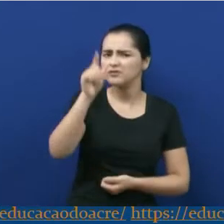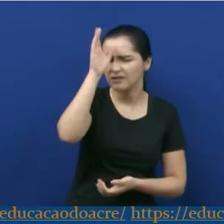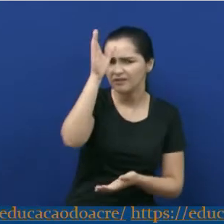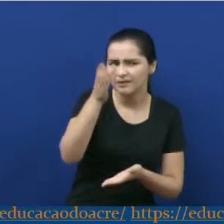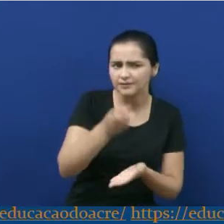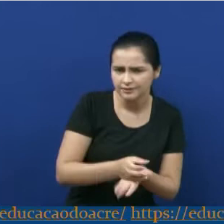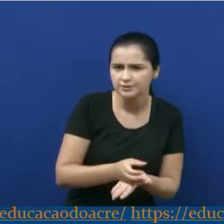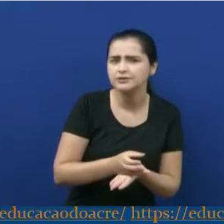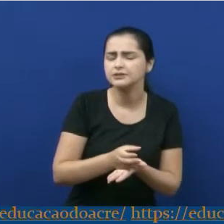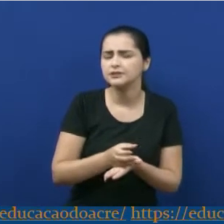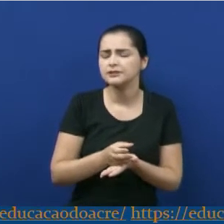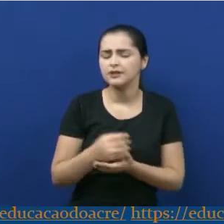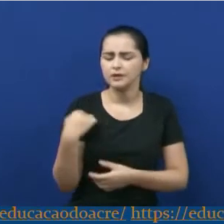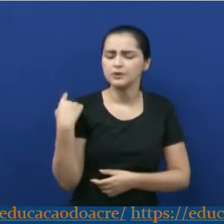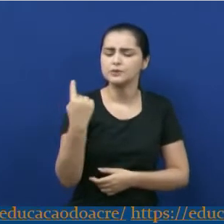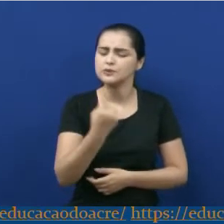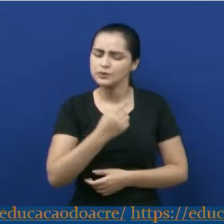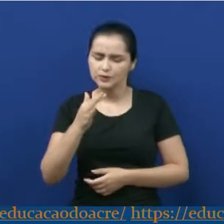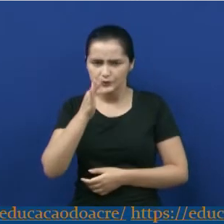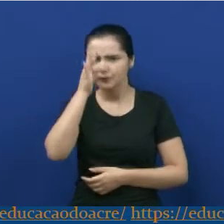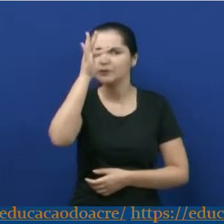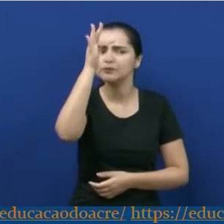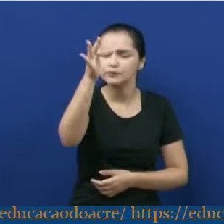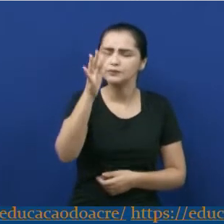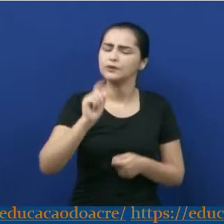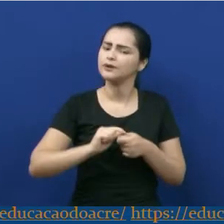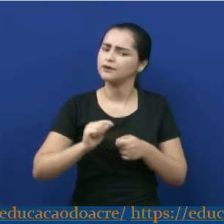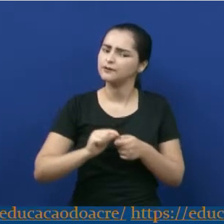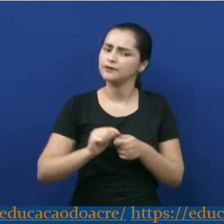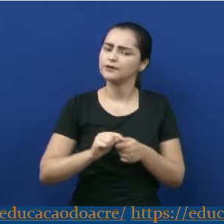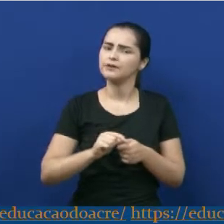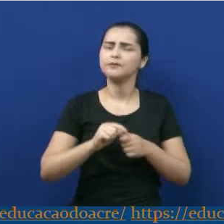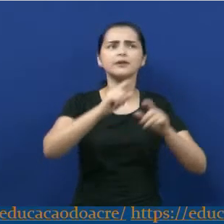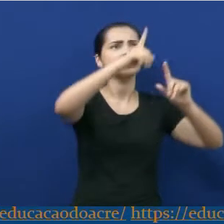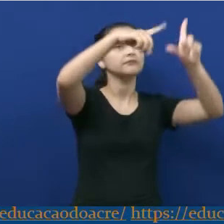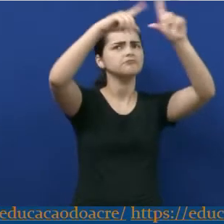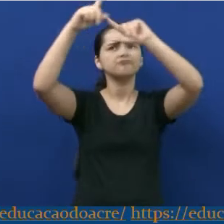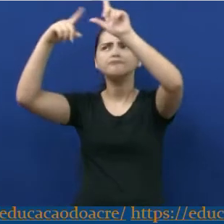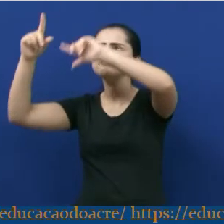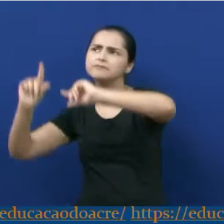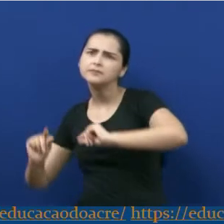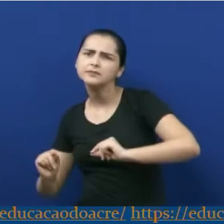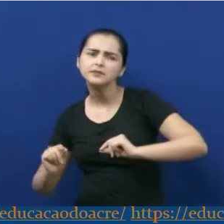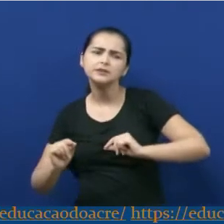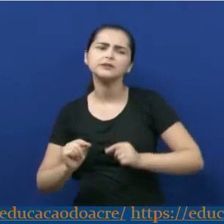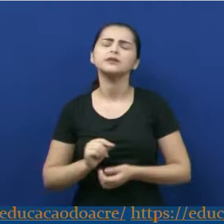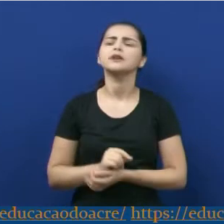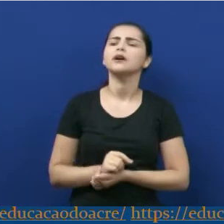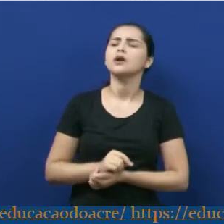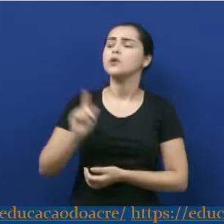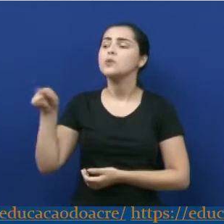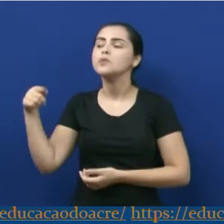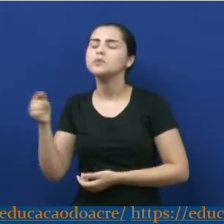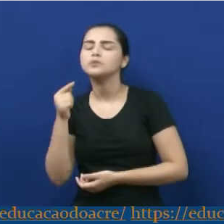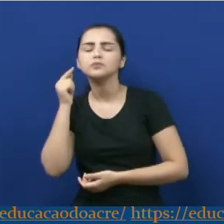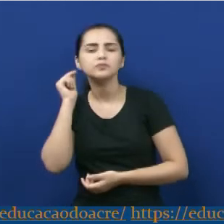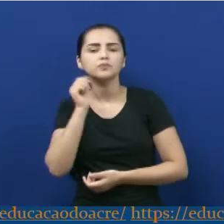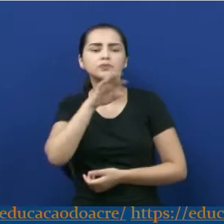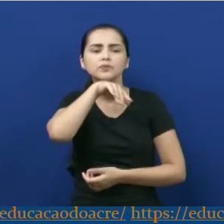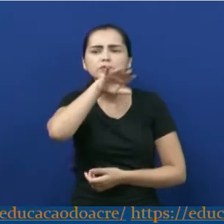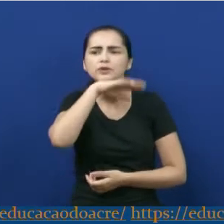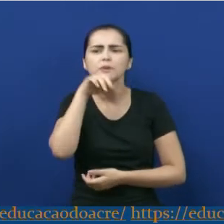acredita que o nosso destino é determinado pelas estrelas aí o tigre Haroldo pensa